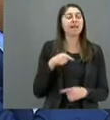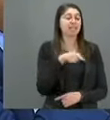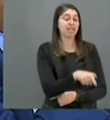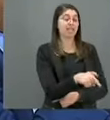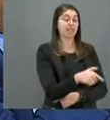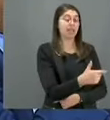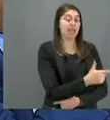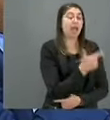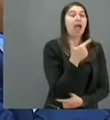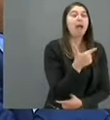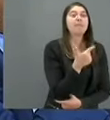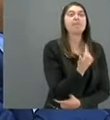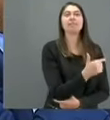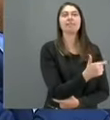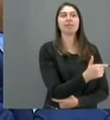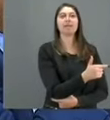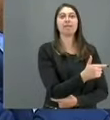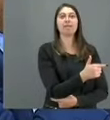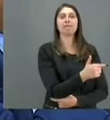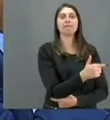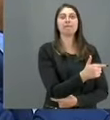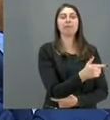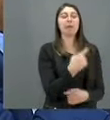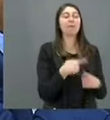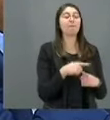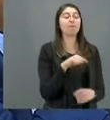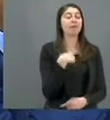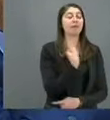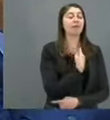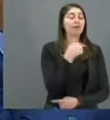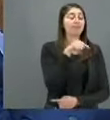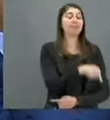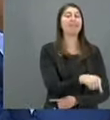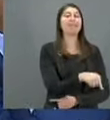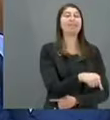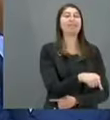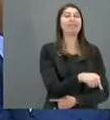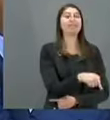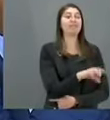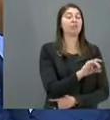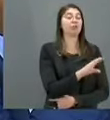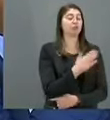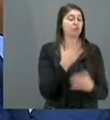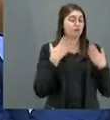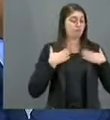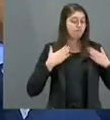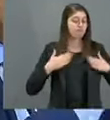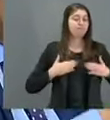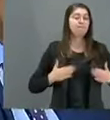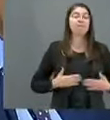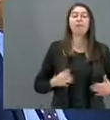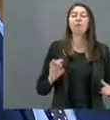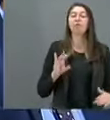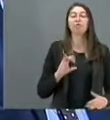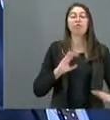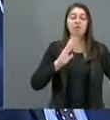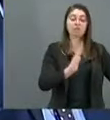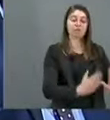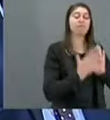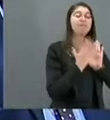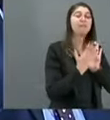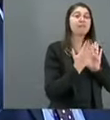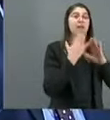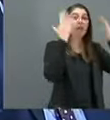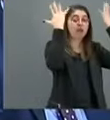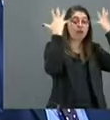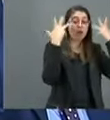apenas nós é que temos que ficar a própria pele e a própria sorte para enfrentar as